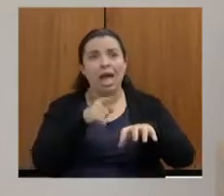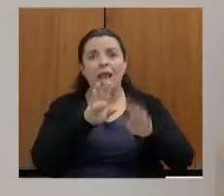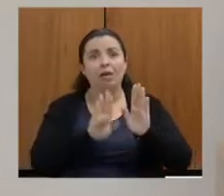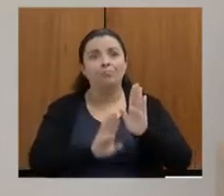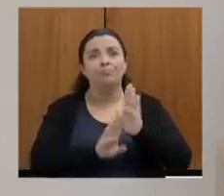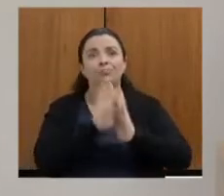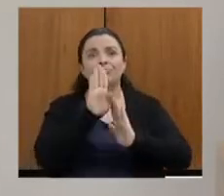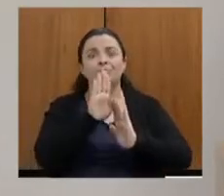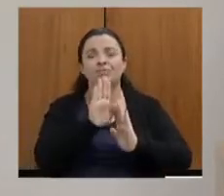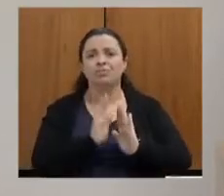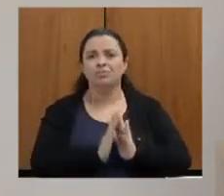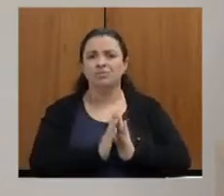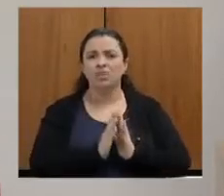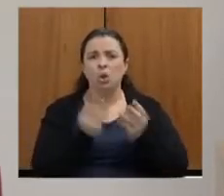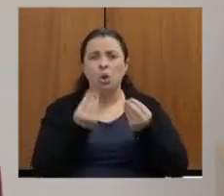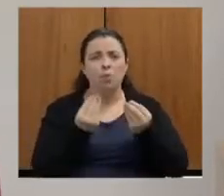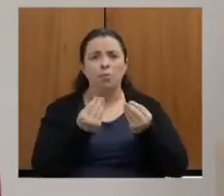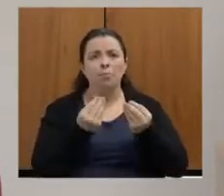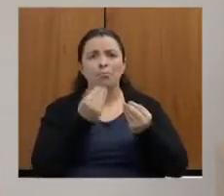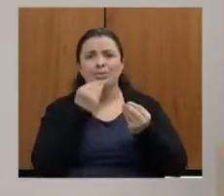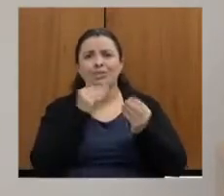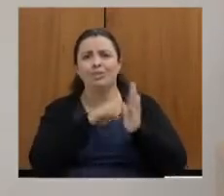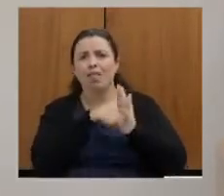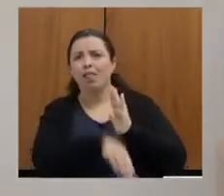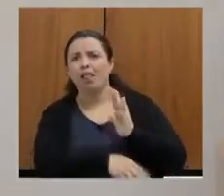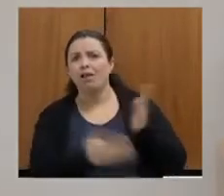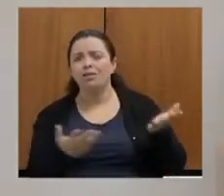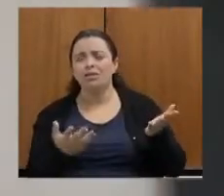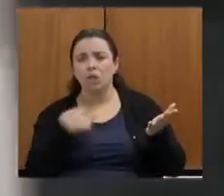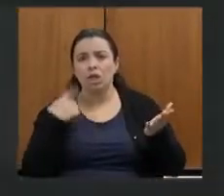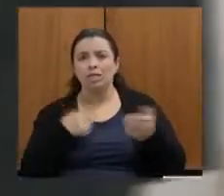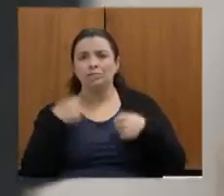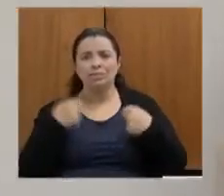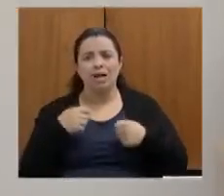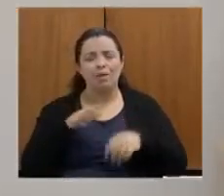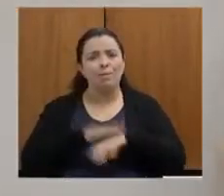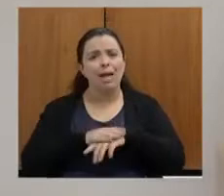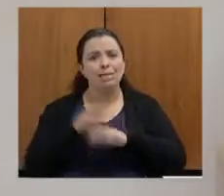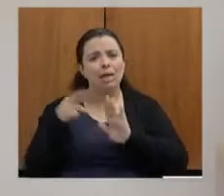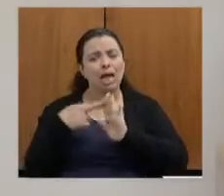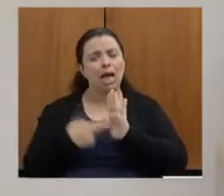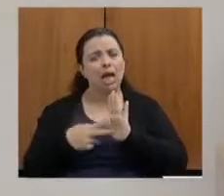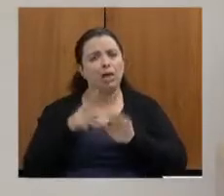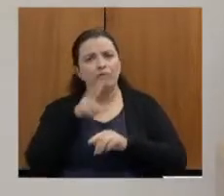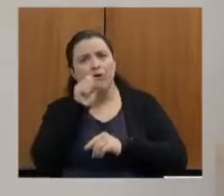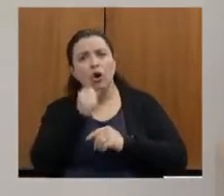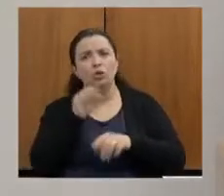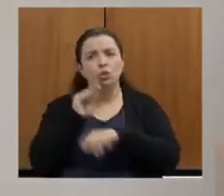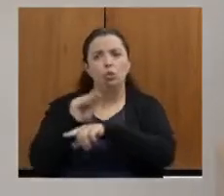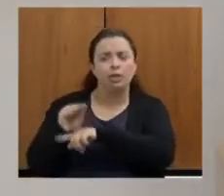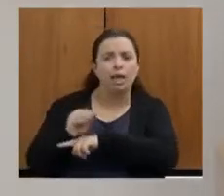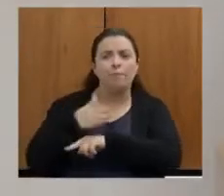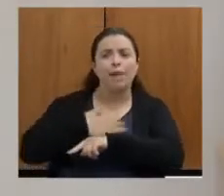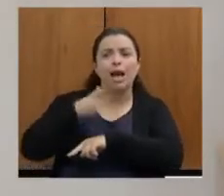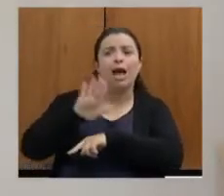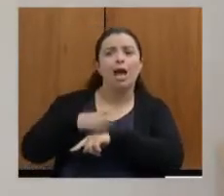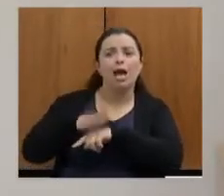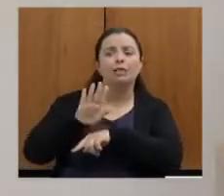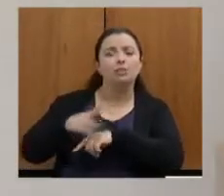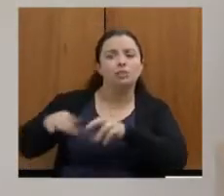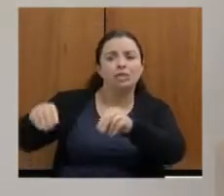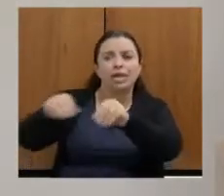o contrário não era para gente estar mais rigoroso não era para gente cuidar mais das pessoas Os territórios da água da vida